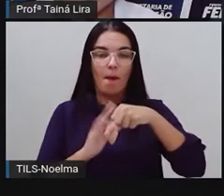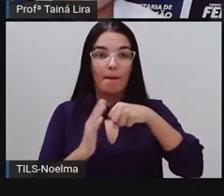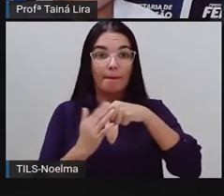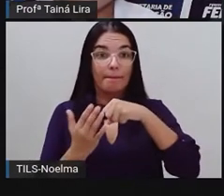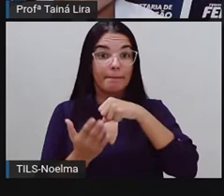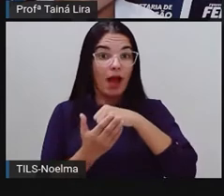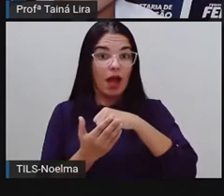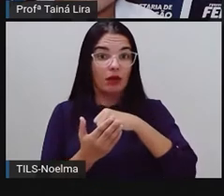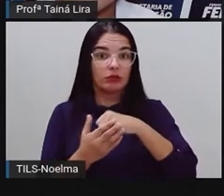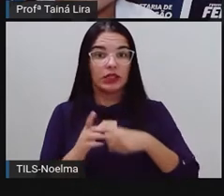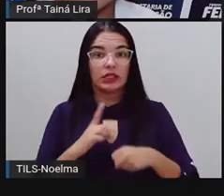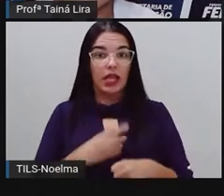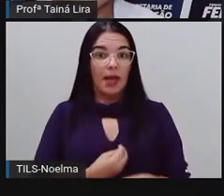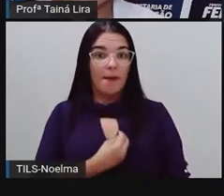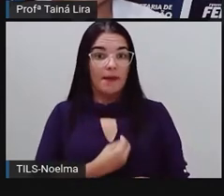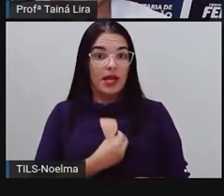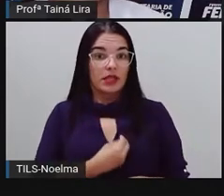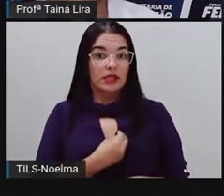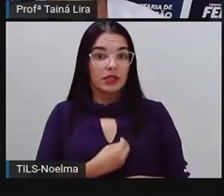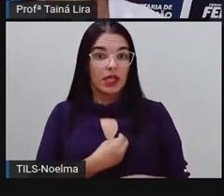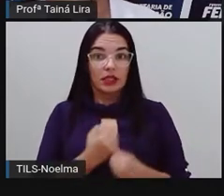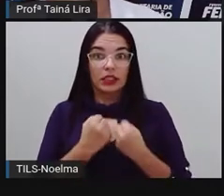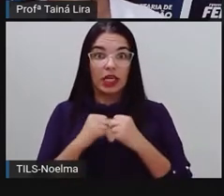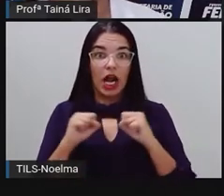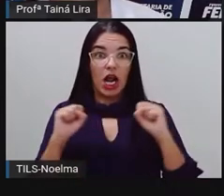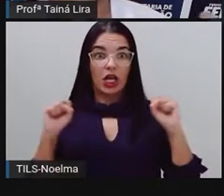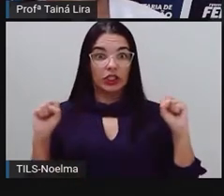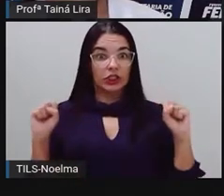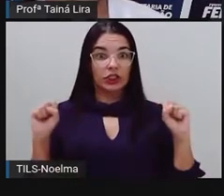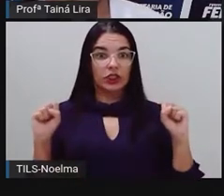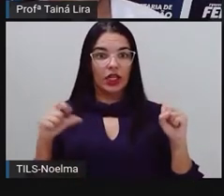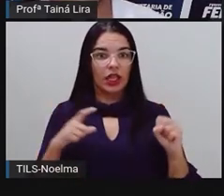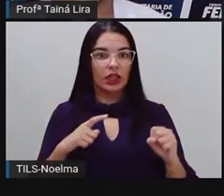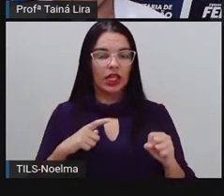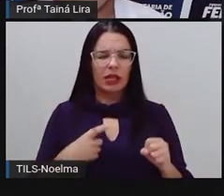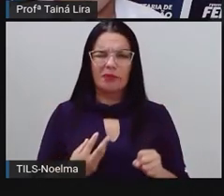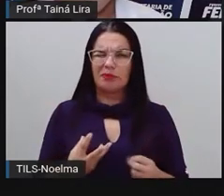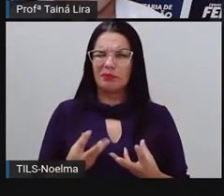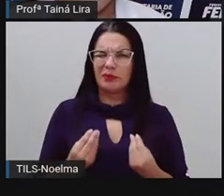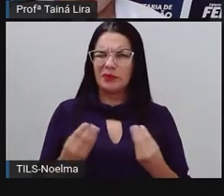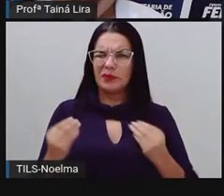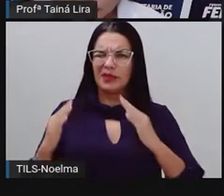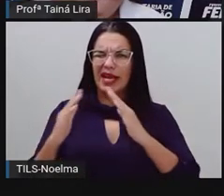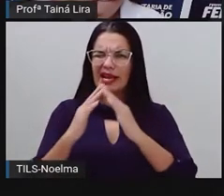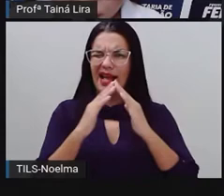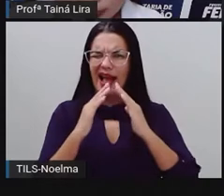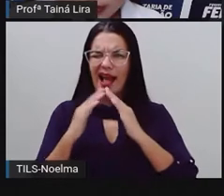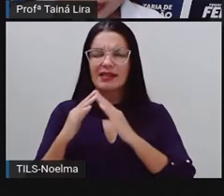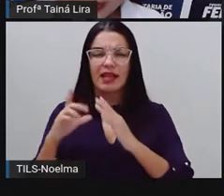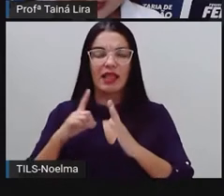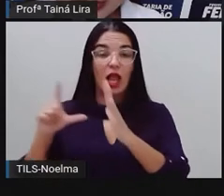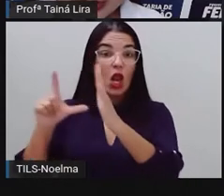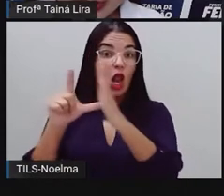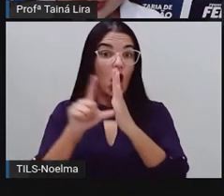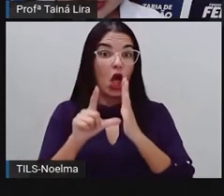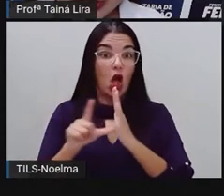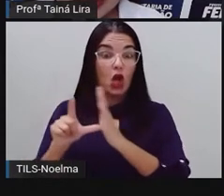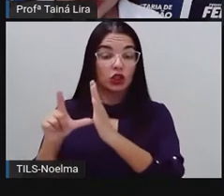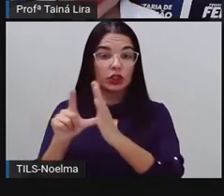que são a gente tem aí a presença de bairros muito grandes muito a presença de casa a gente começa certo